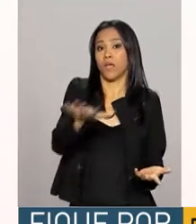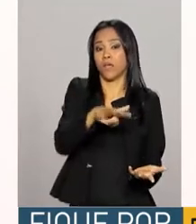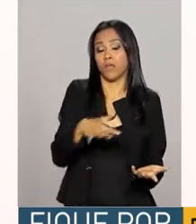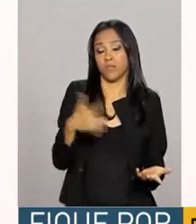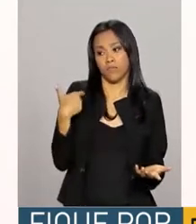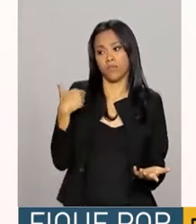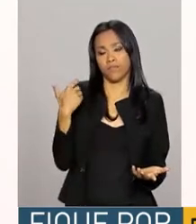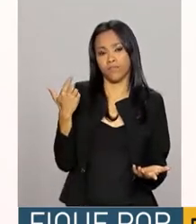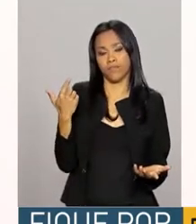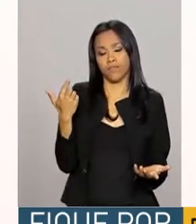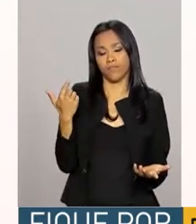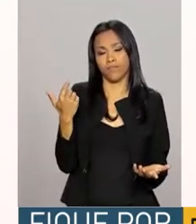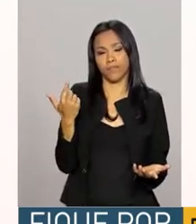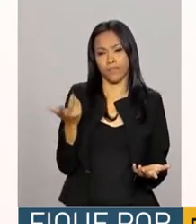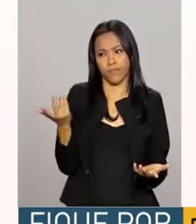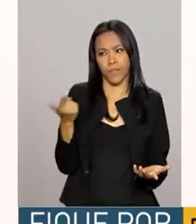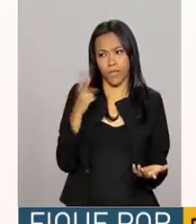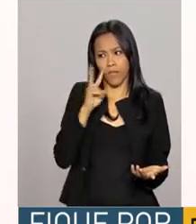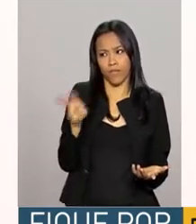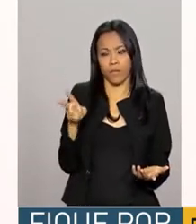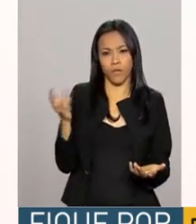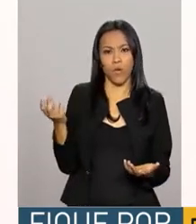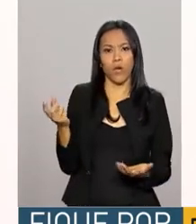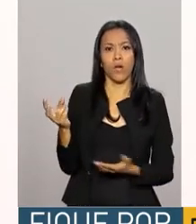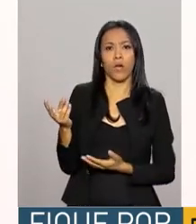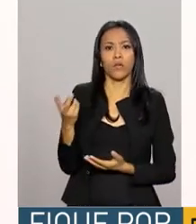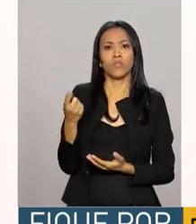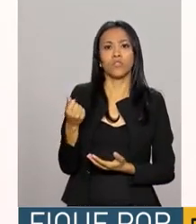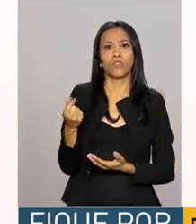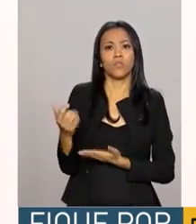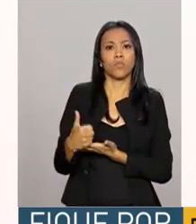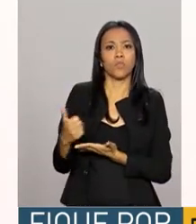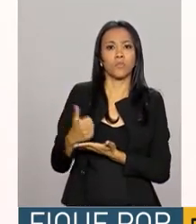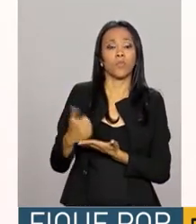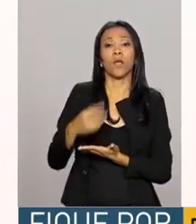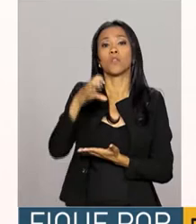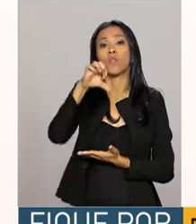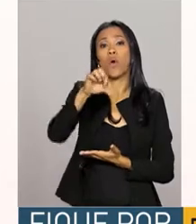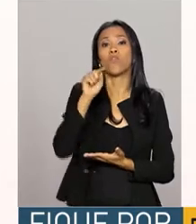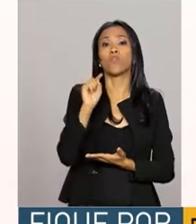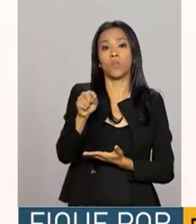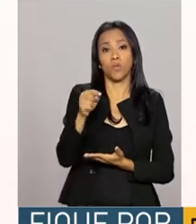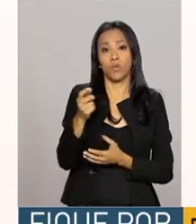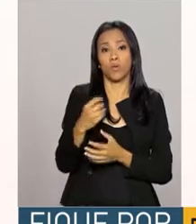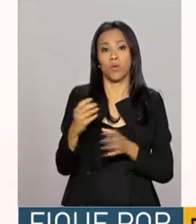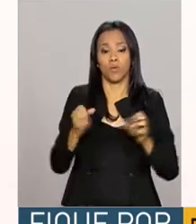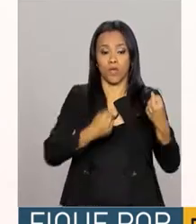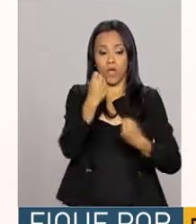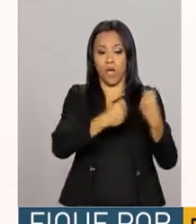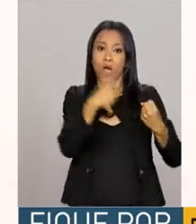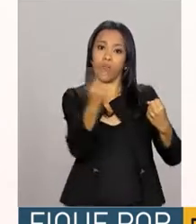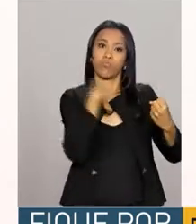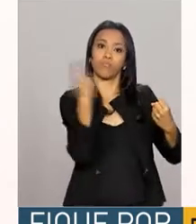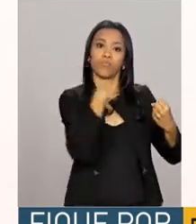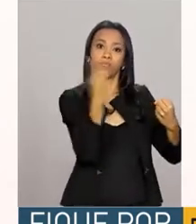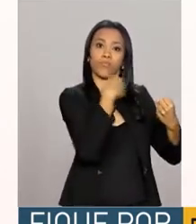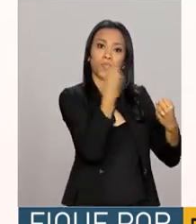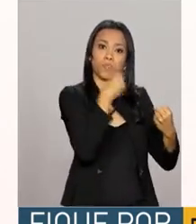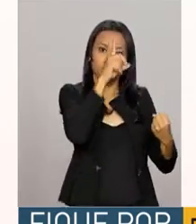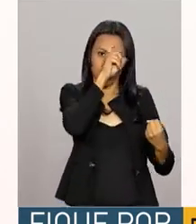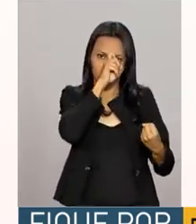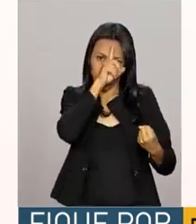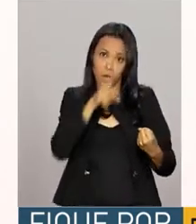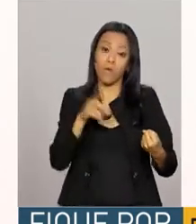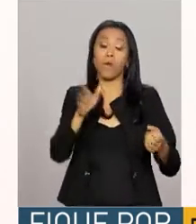aqui arrumando verbas pra 9 mil ambulâncias mais 10 mil gabinetes odontológicos